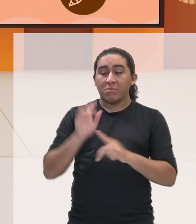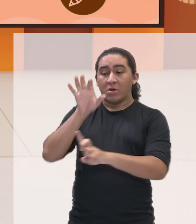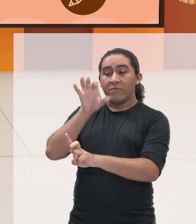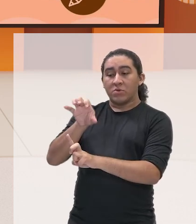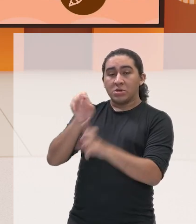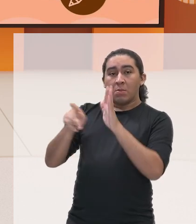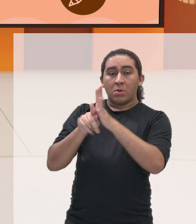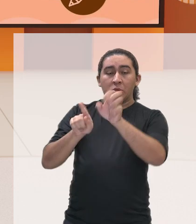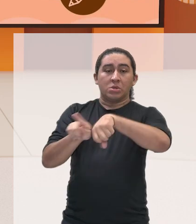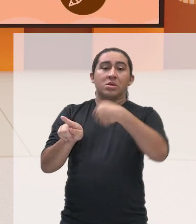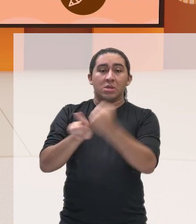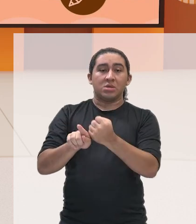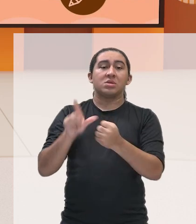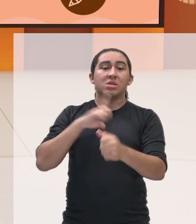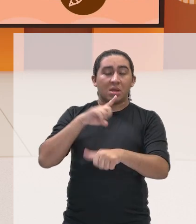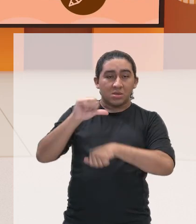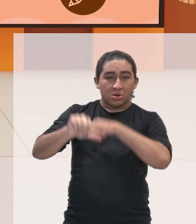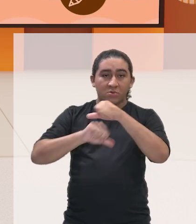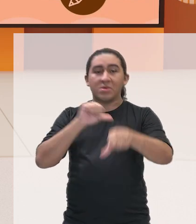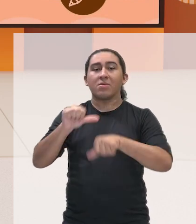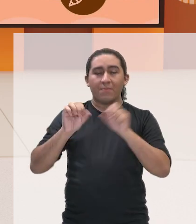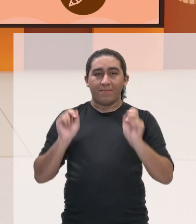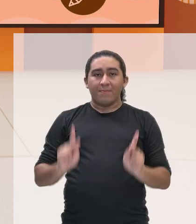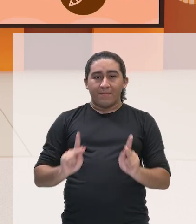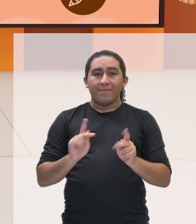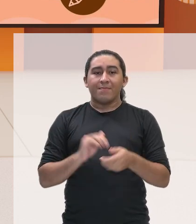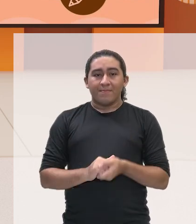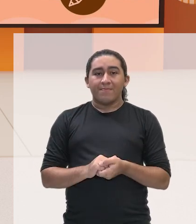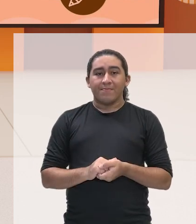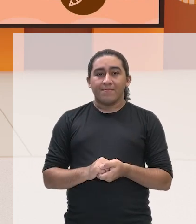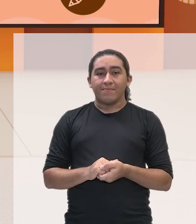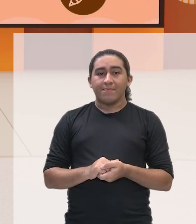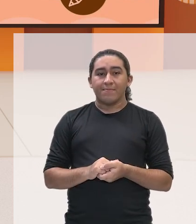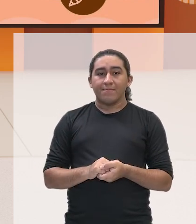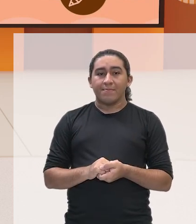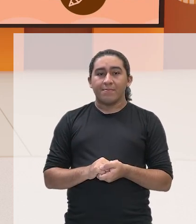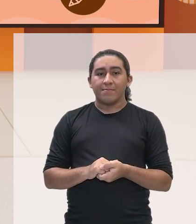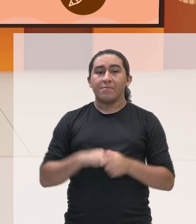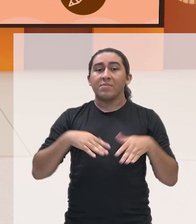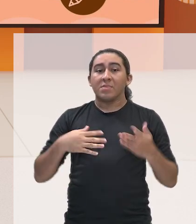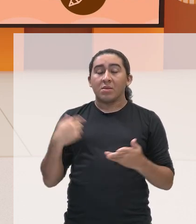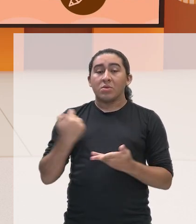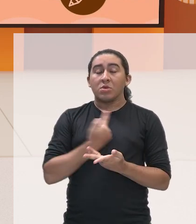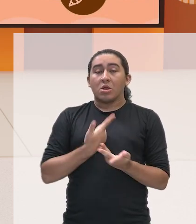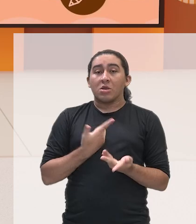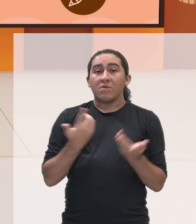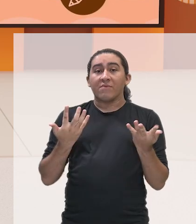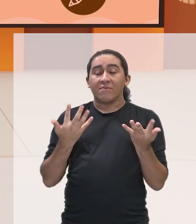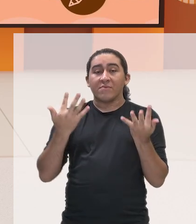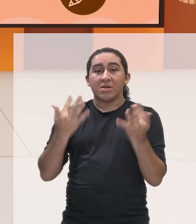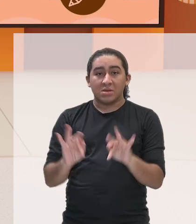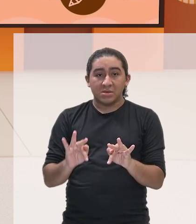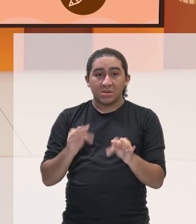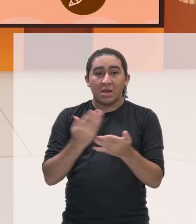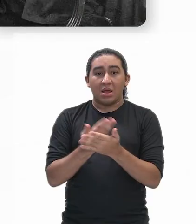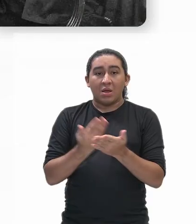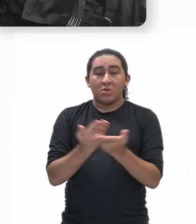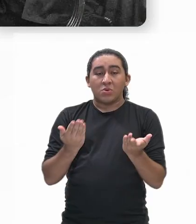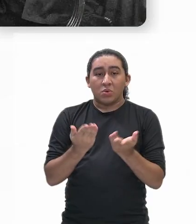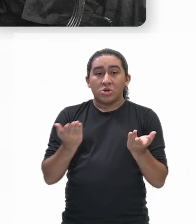fazer a sociedade mudar. Muito bem. A gente, então, fechando, vamos